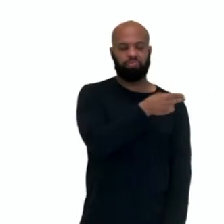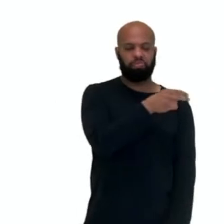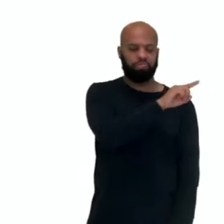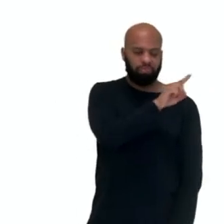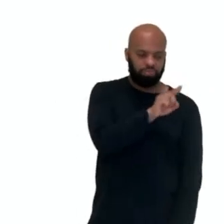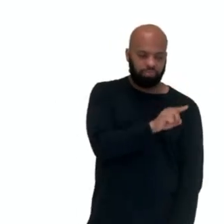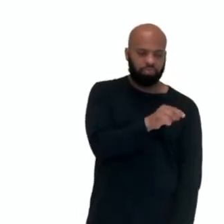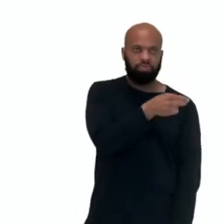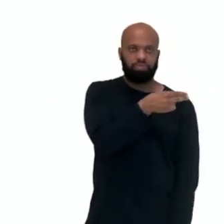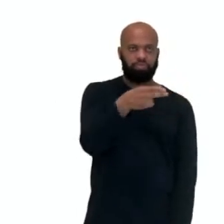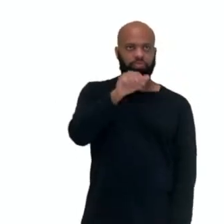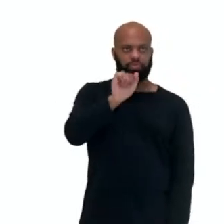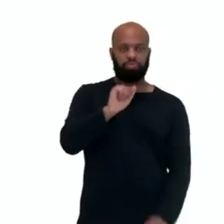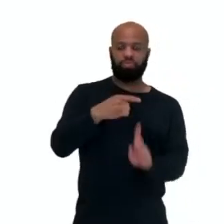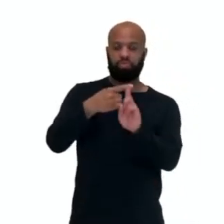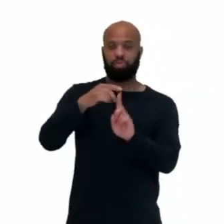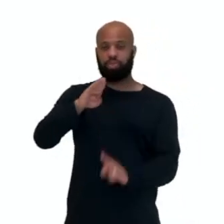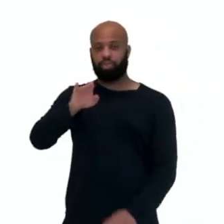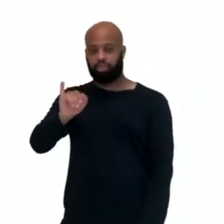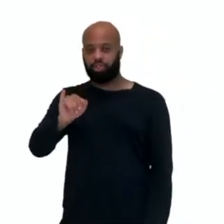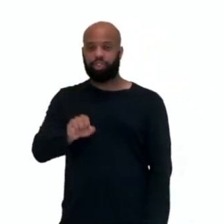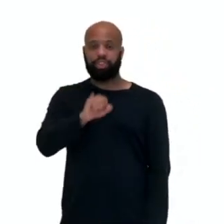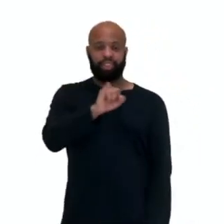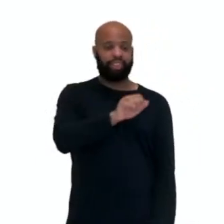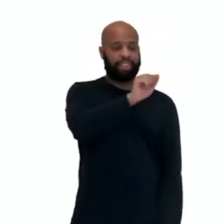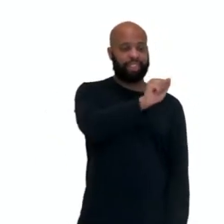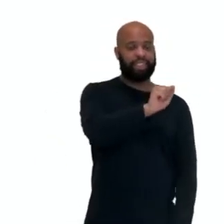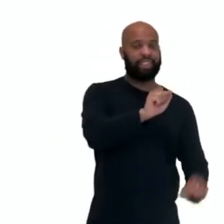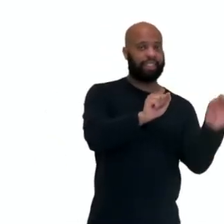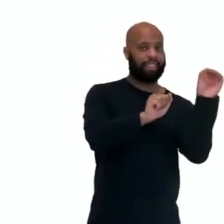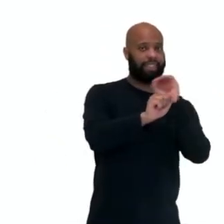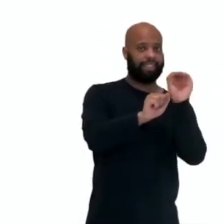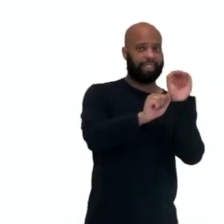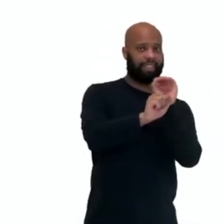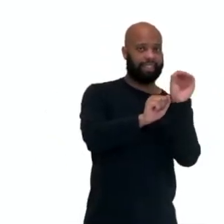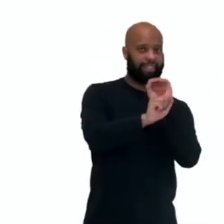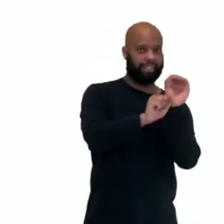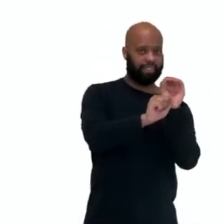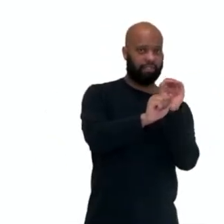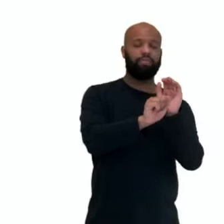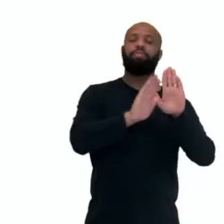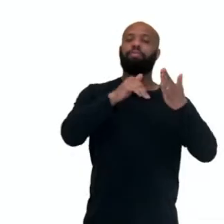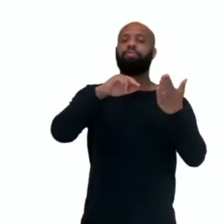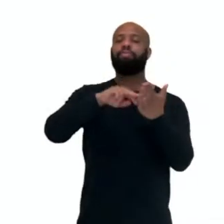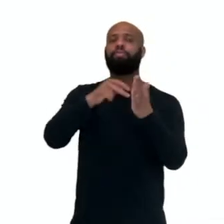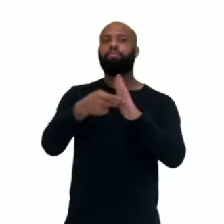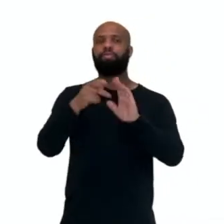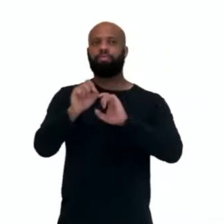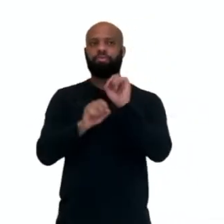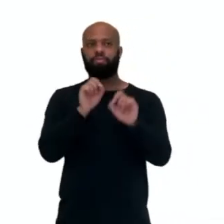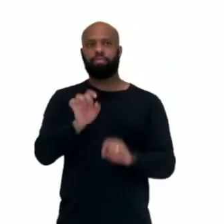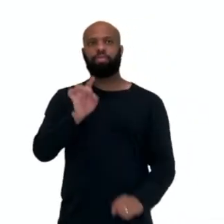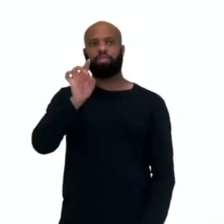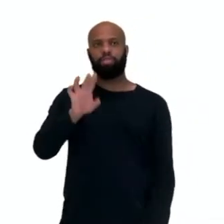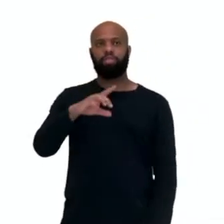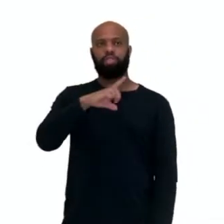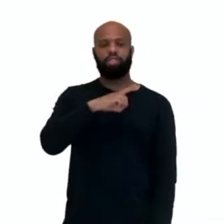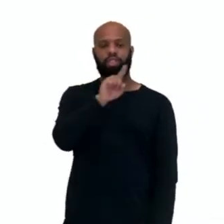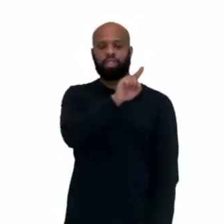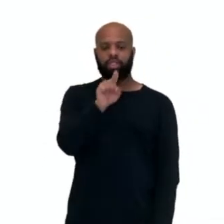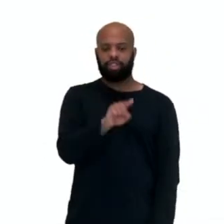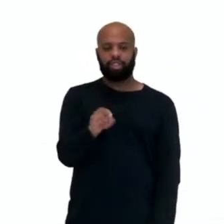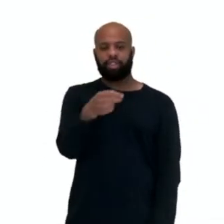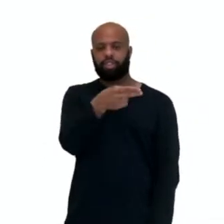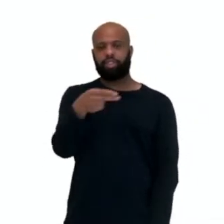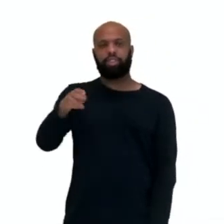BI, caso a parte real seja nula, ou seja, o A que seja zero, ele somente vai ter a